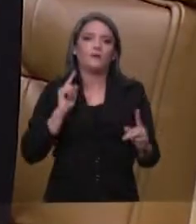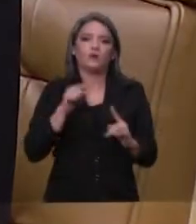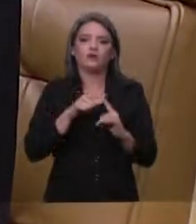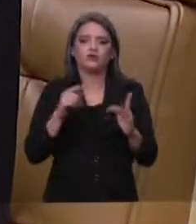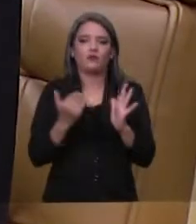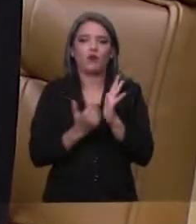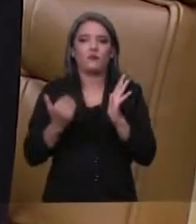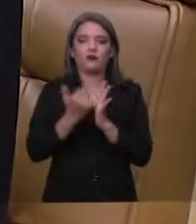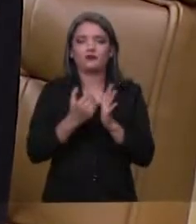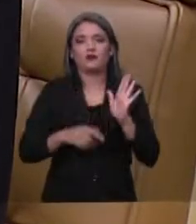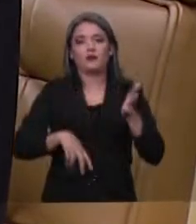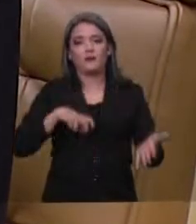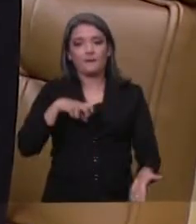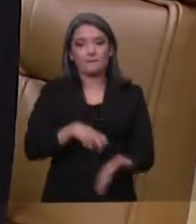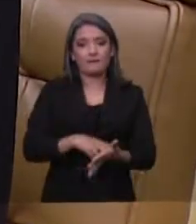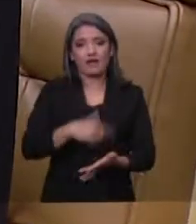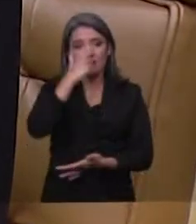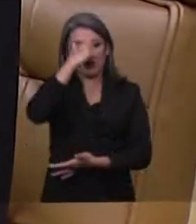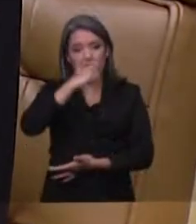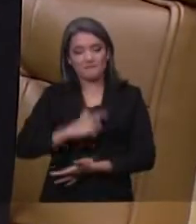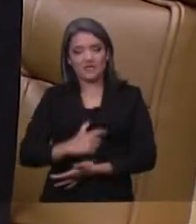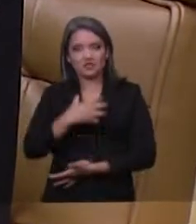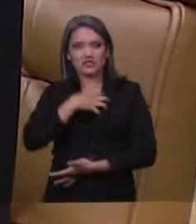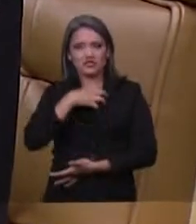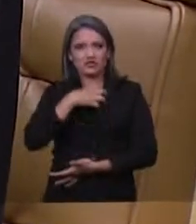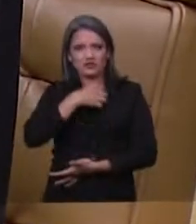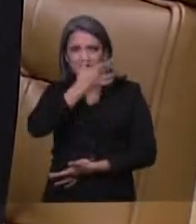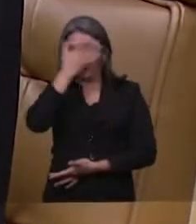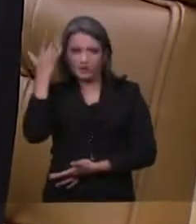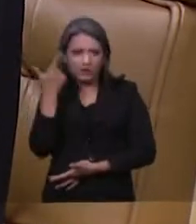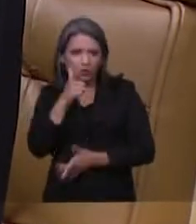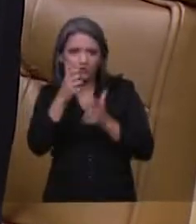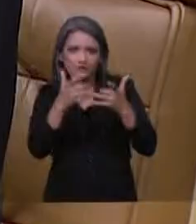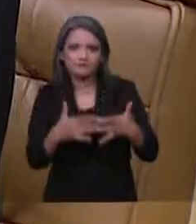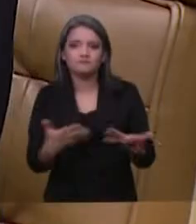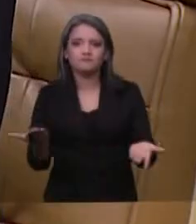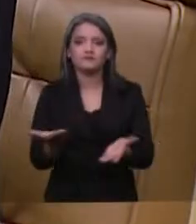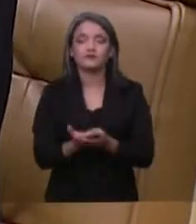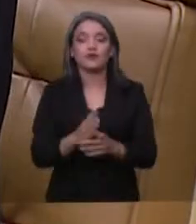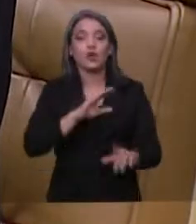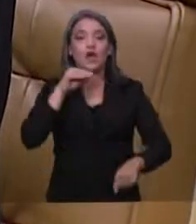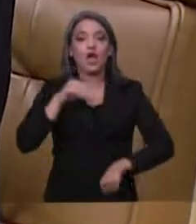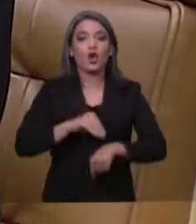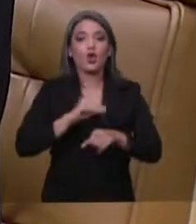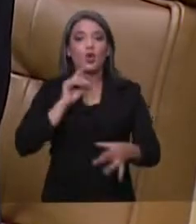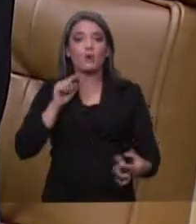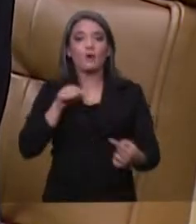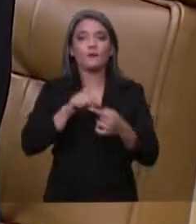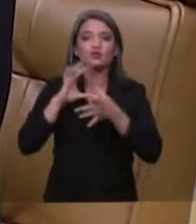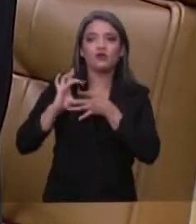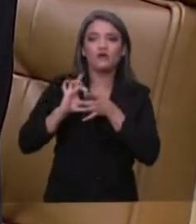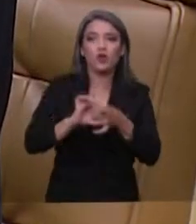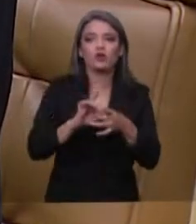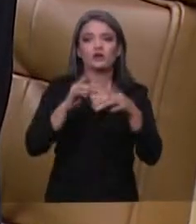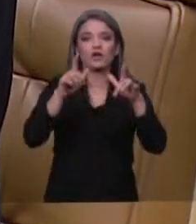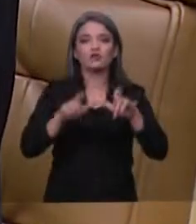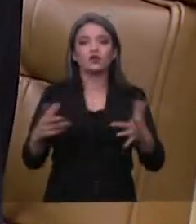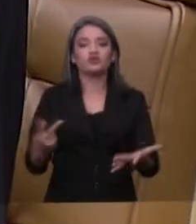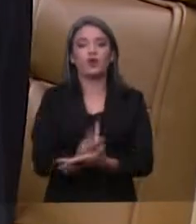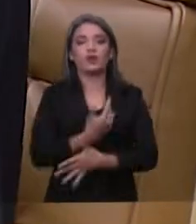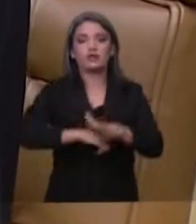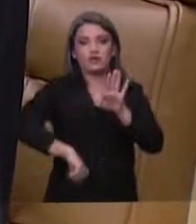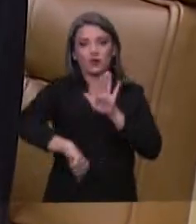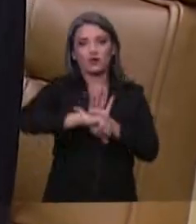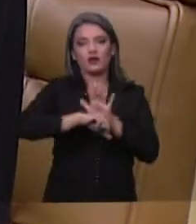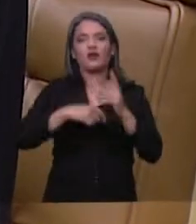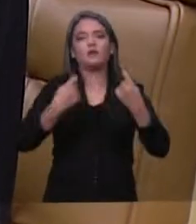A personalidade do acusado ou condição social não estão delineados os autos. A culpabilidade, os motivos, circunstâncias e consequências do crime merecem profunda